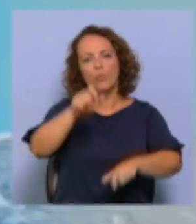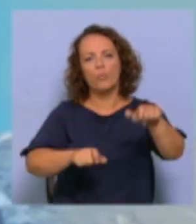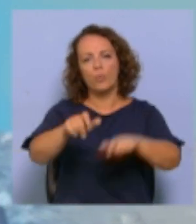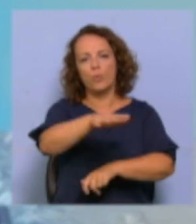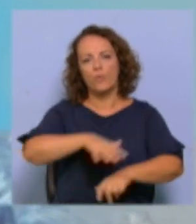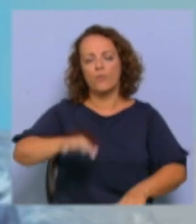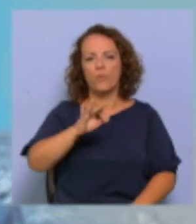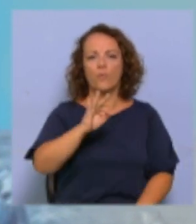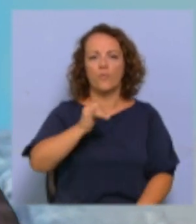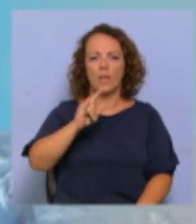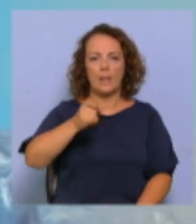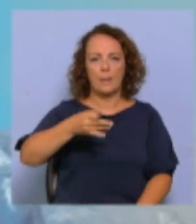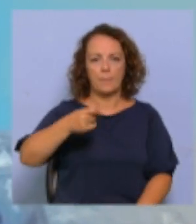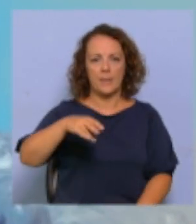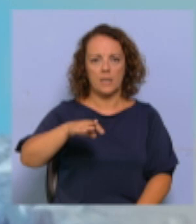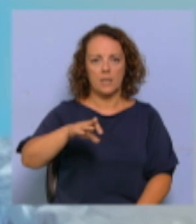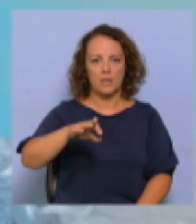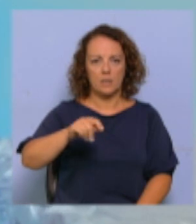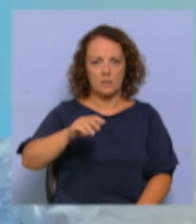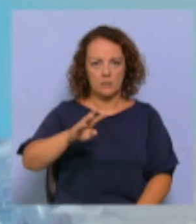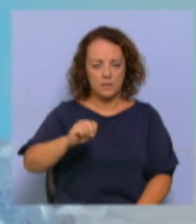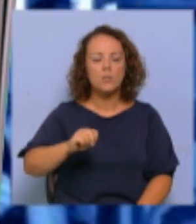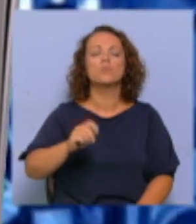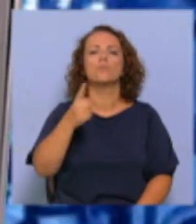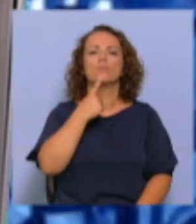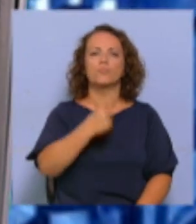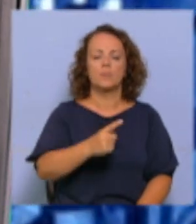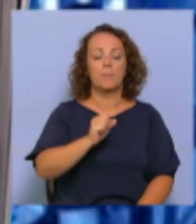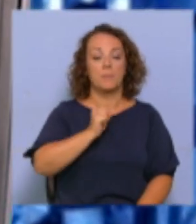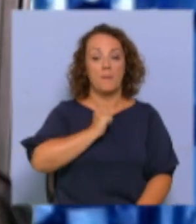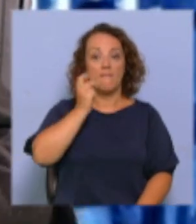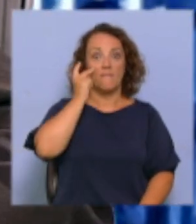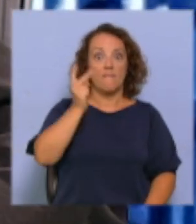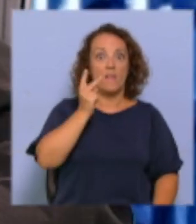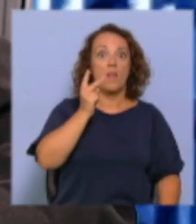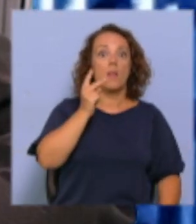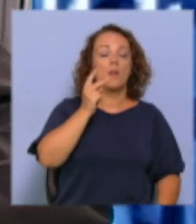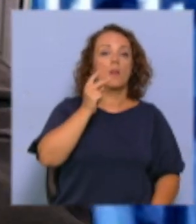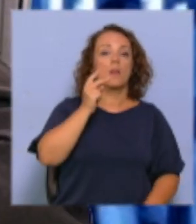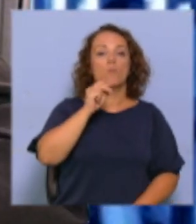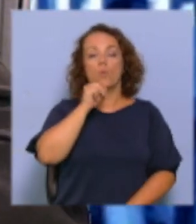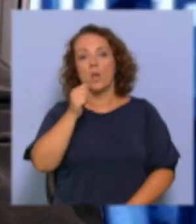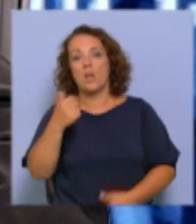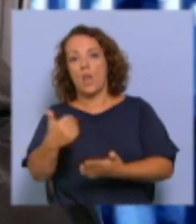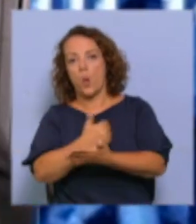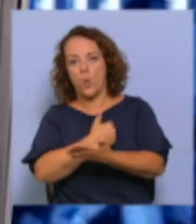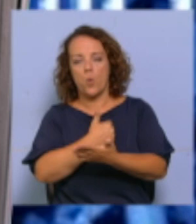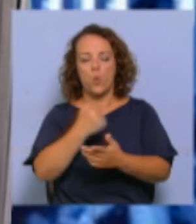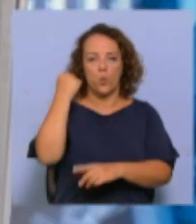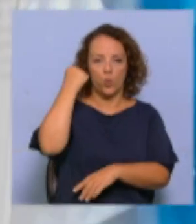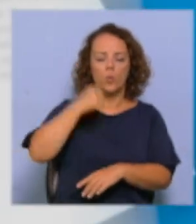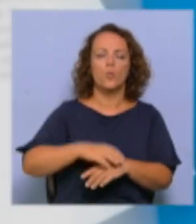mim, viver é Cristo e morrer é lucro. Que paradoxo é este? Este texto aos